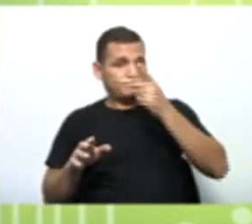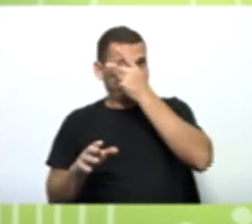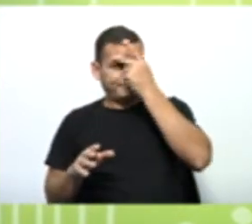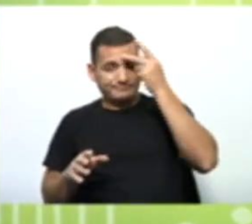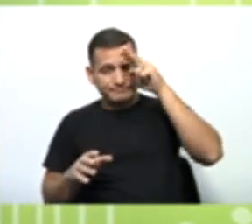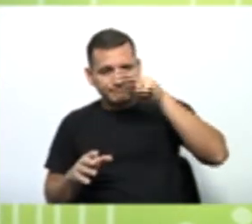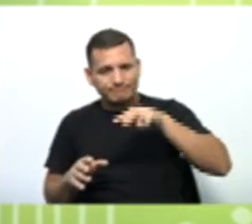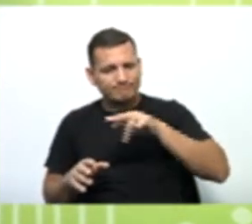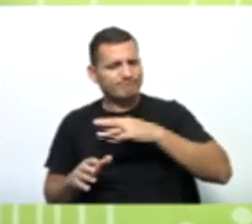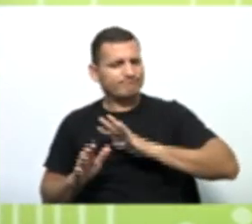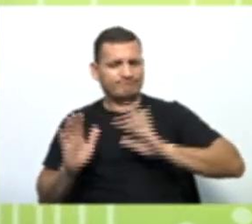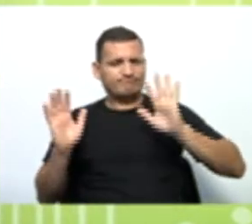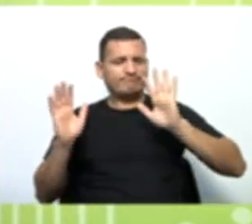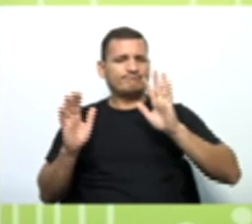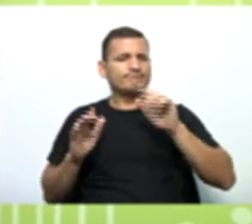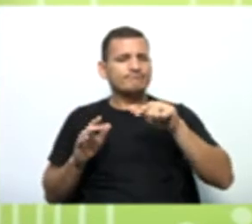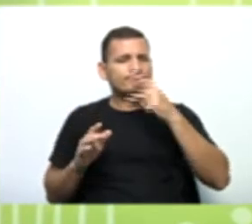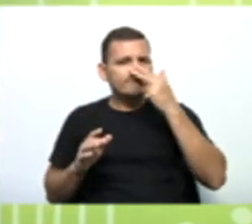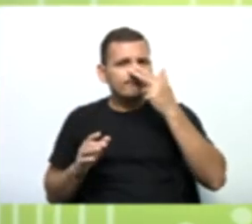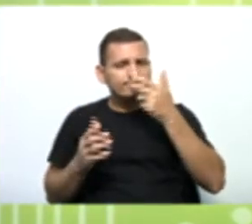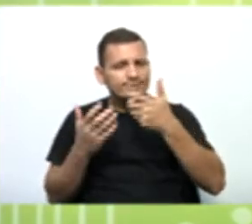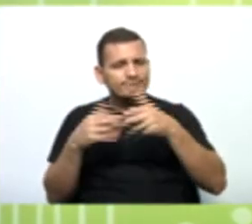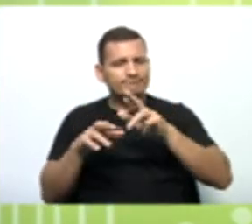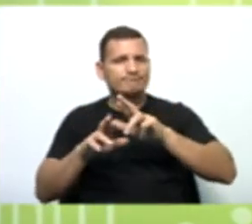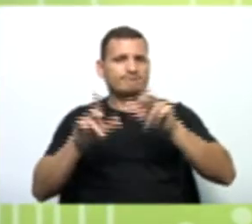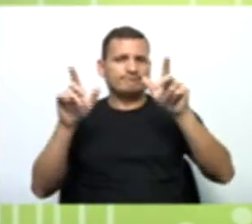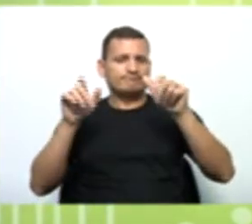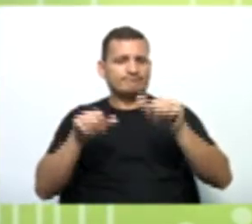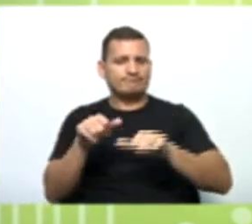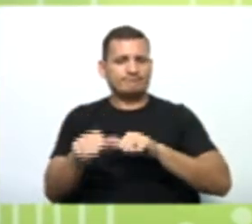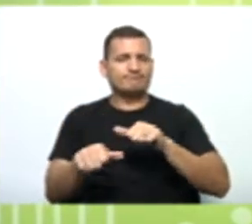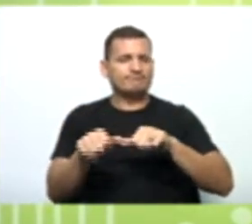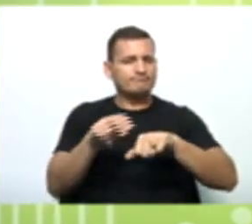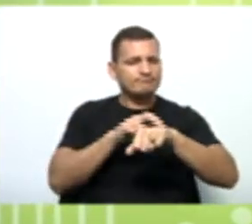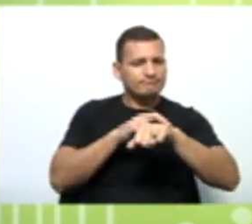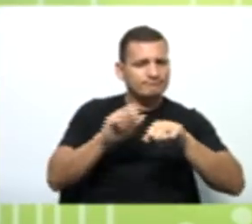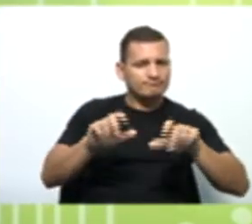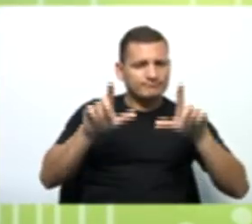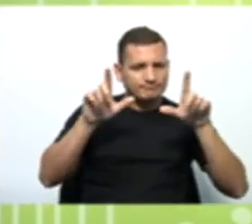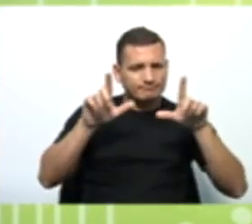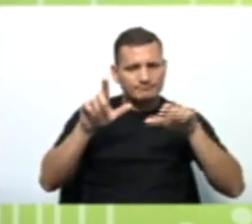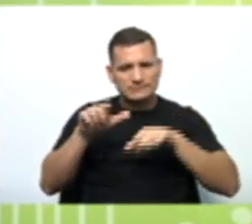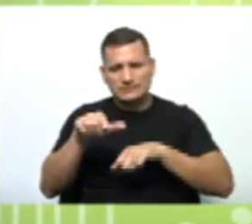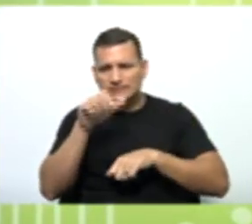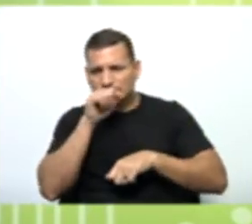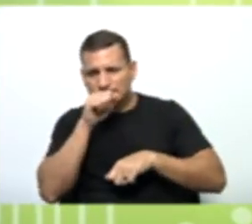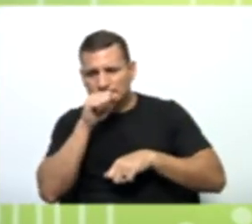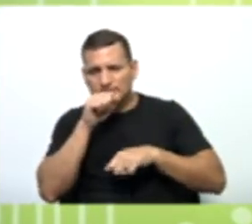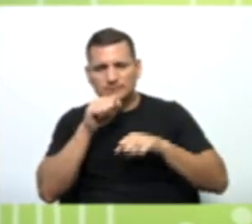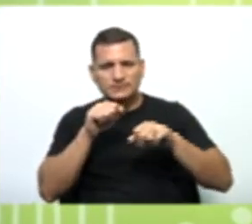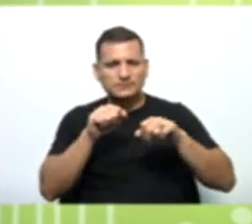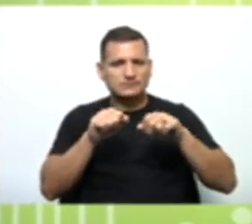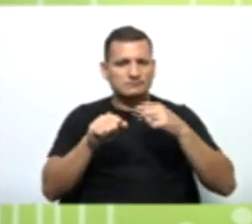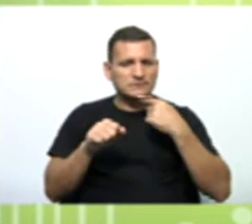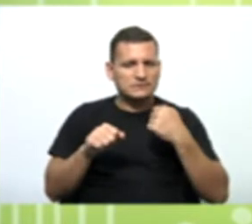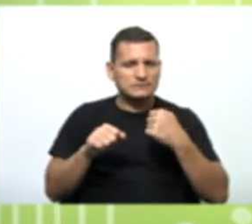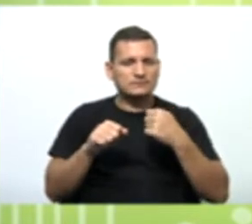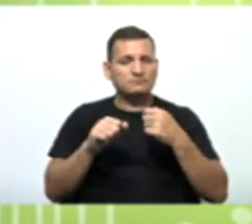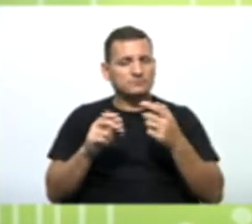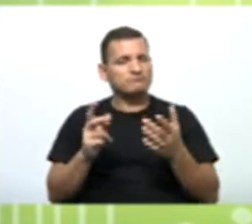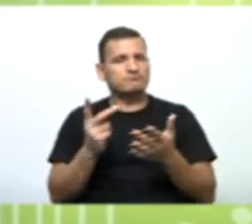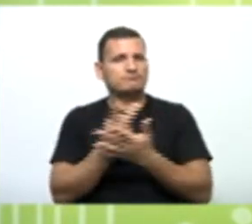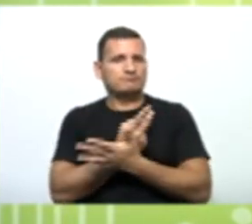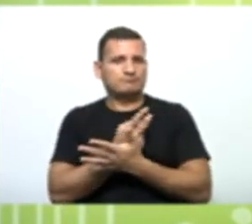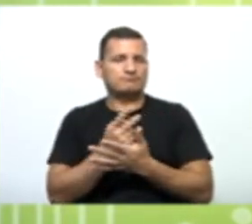é o IFRO que eu estou acessando, não. Né? Mudou do verde aqui para o laranjado ou para o vermelho, alguma coisa